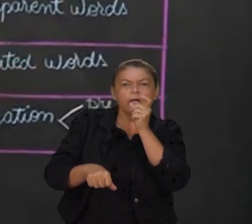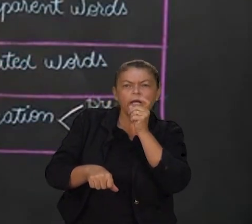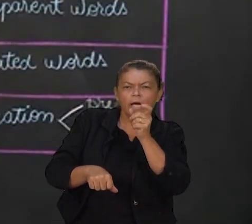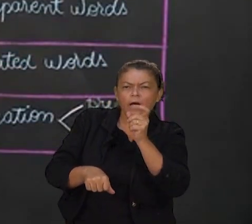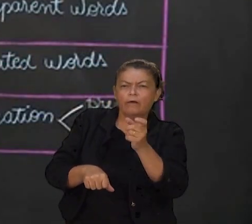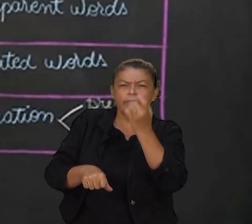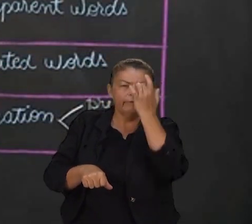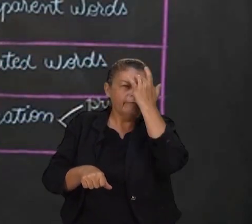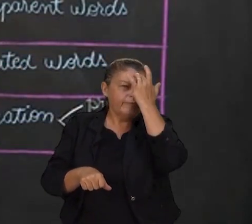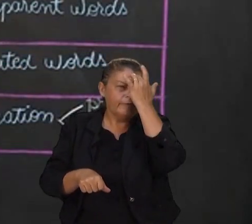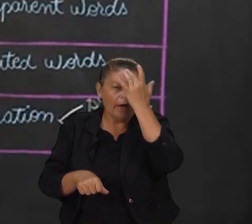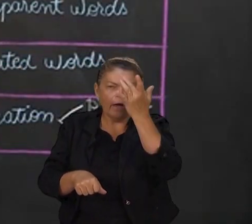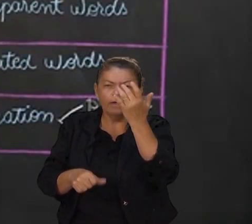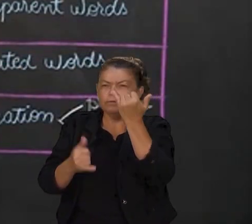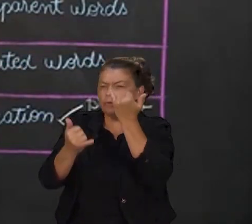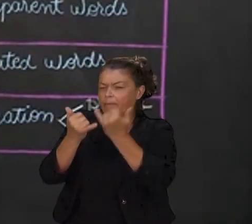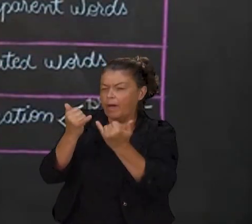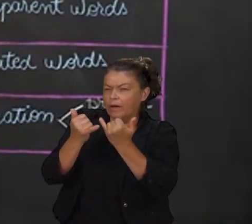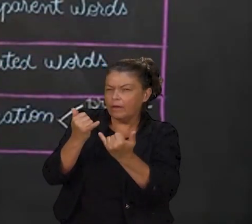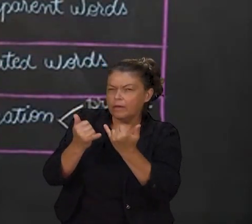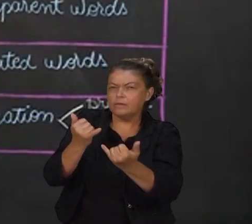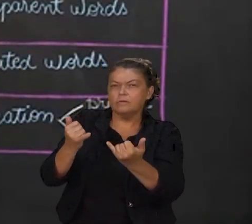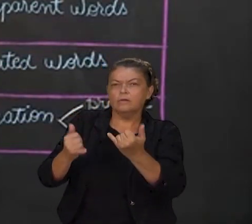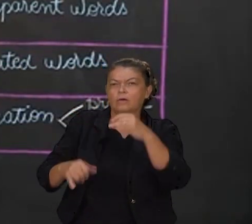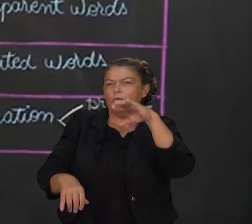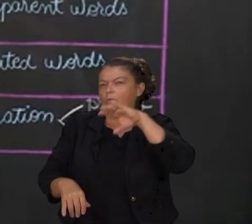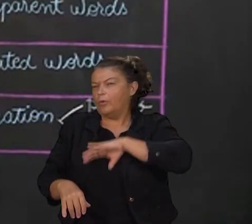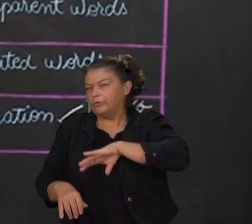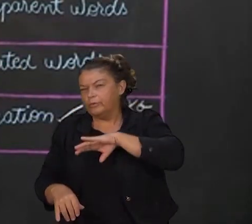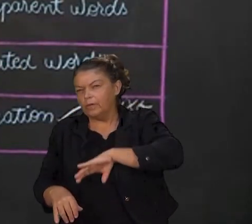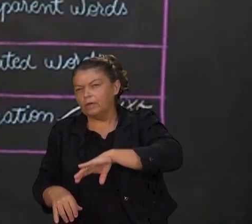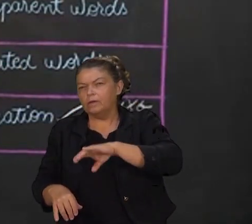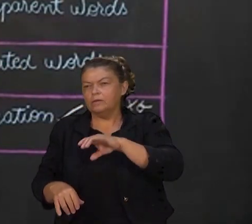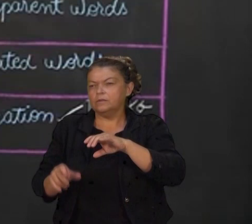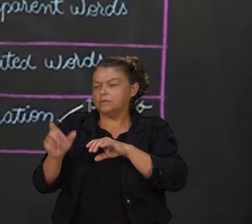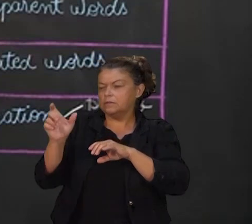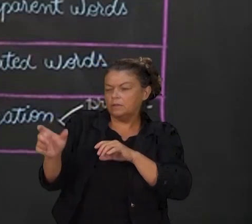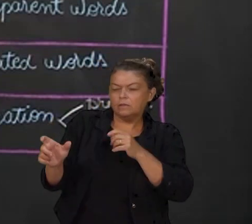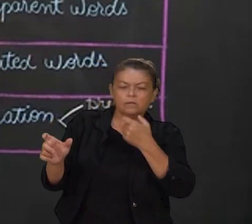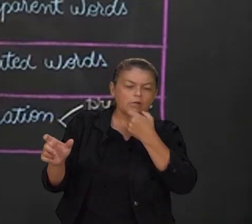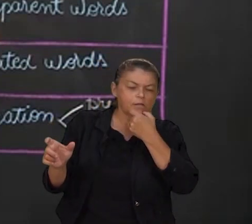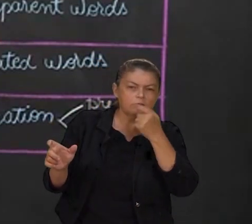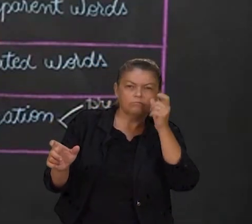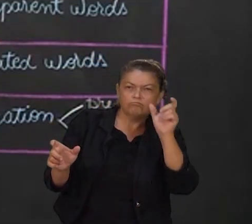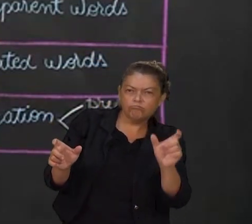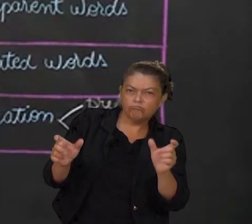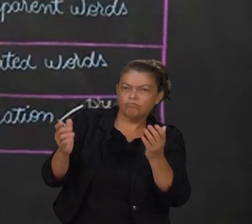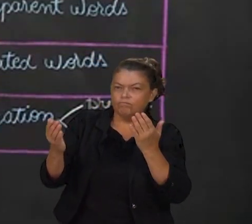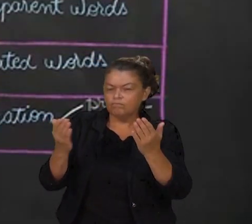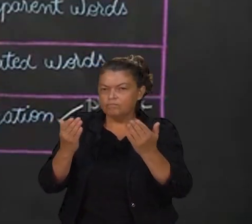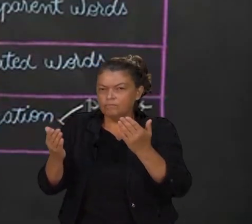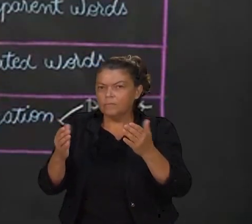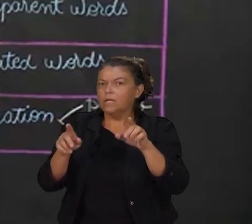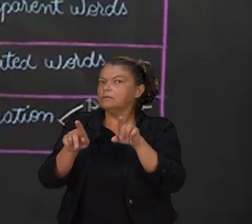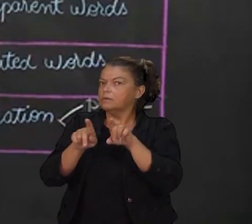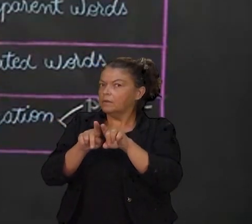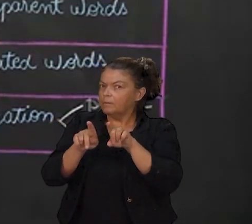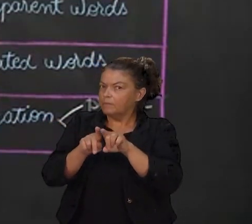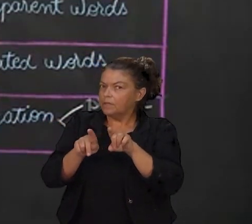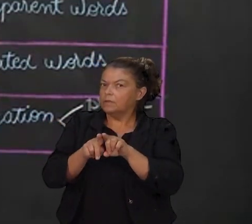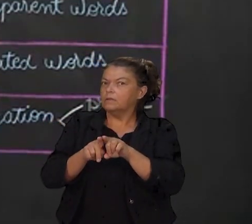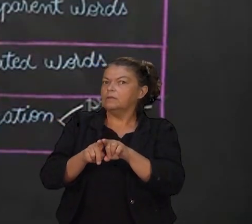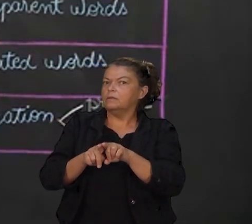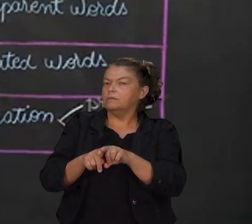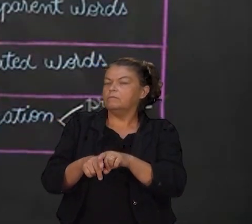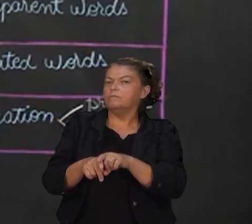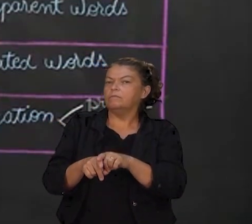ou seja, que me ajudam a entender, porque eu tenho ela em português, eu tenho ela parecida em inglês. Vou